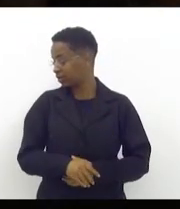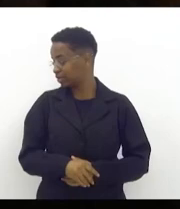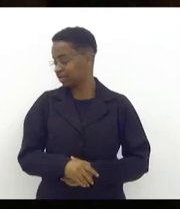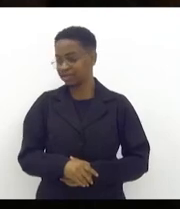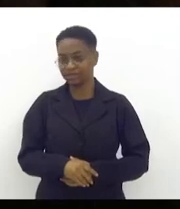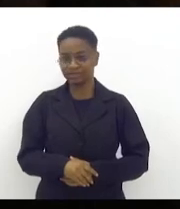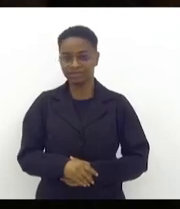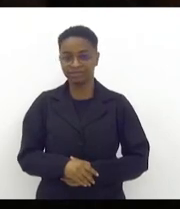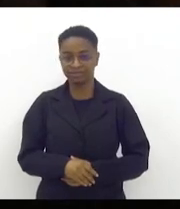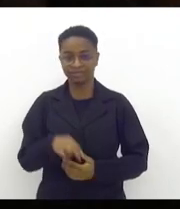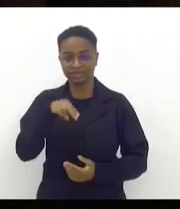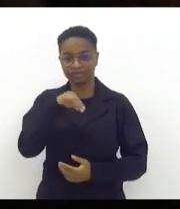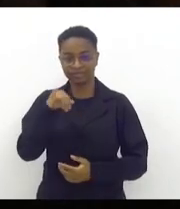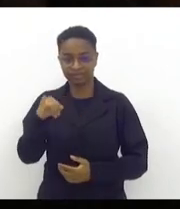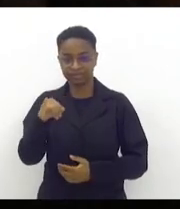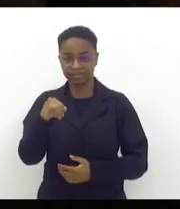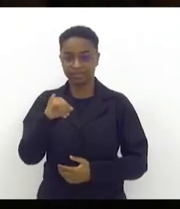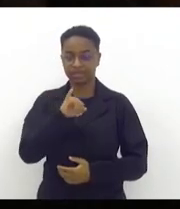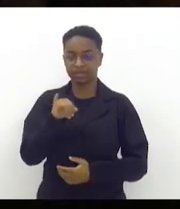Japeri,